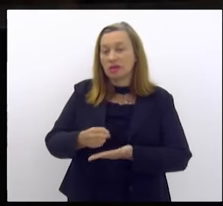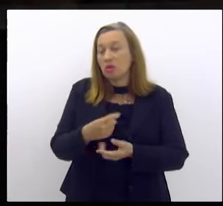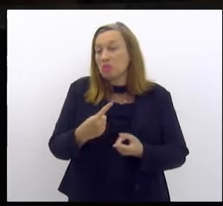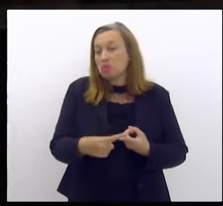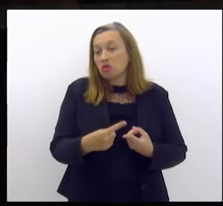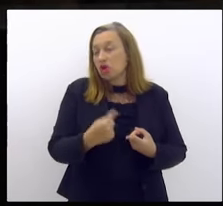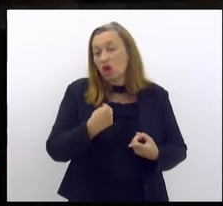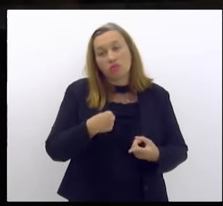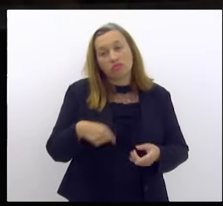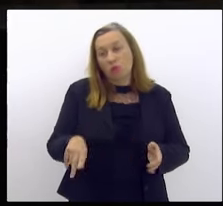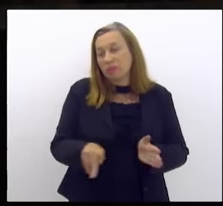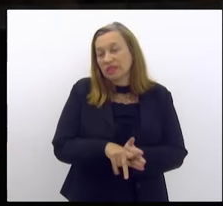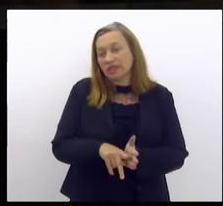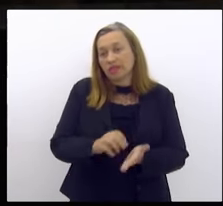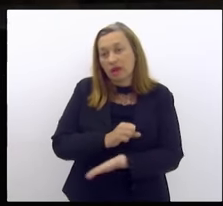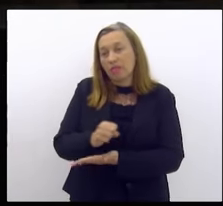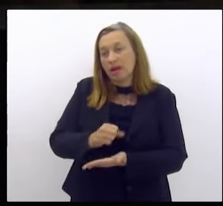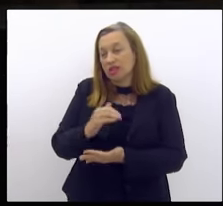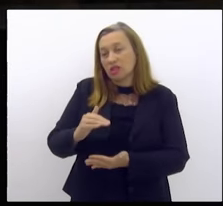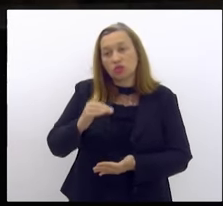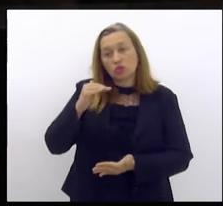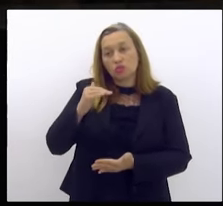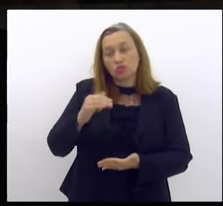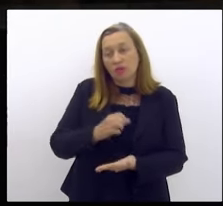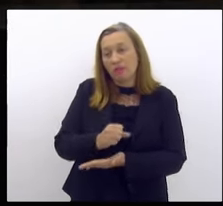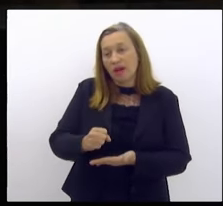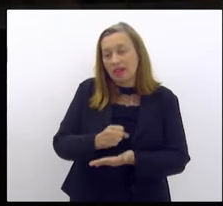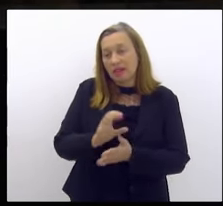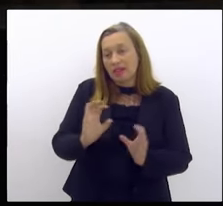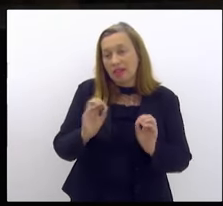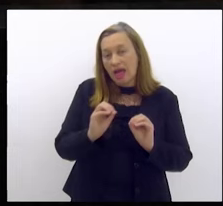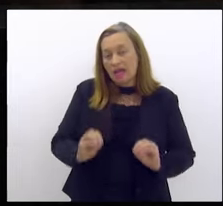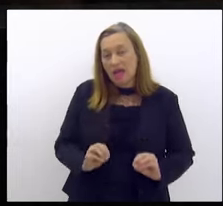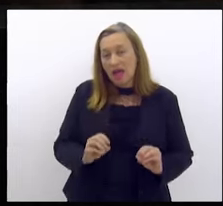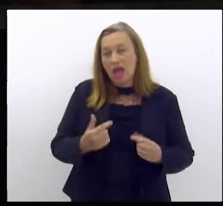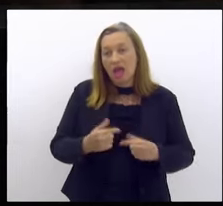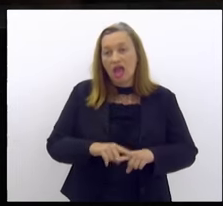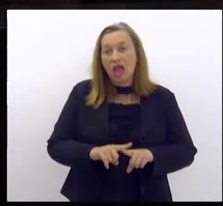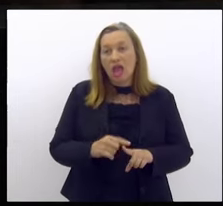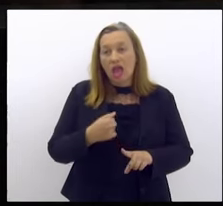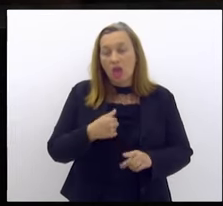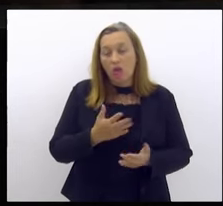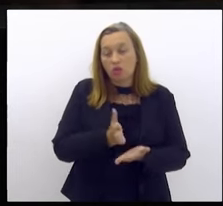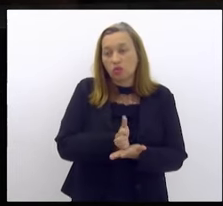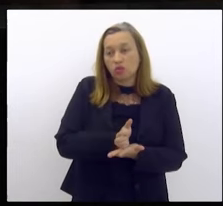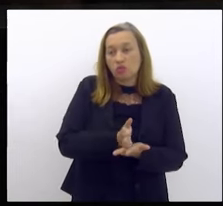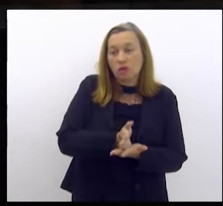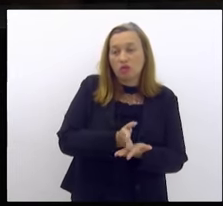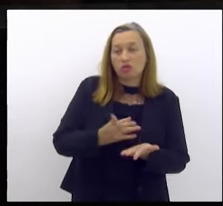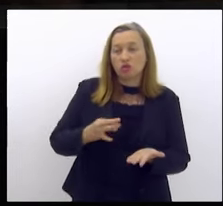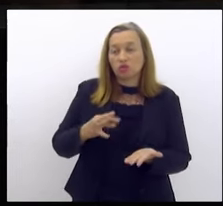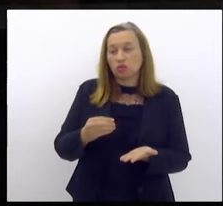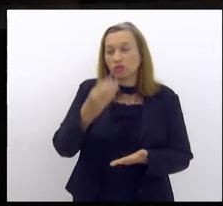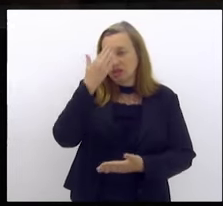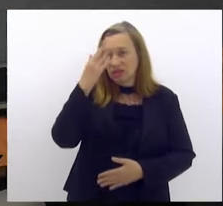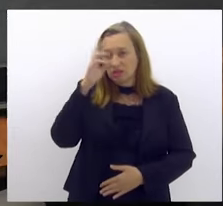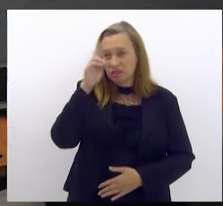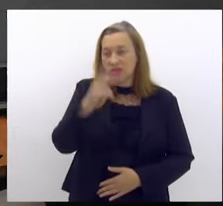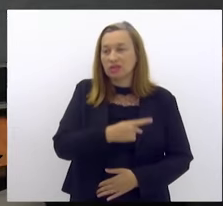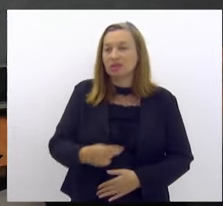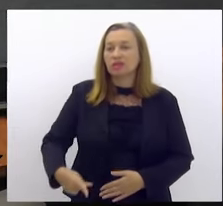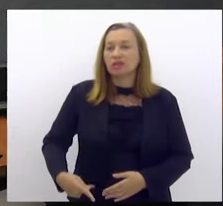eu não sou da base, nem da subbase, nem sou revestimento. Eu estou à parte disso. Muito obrigado, senhor presidente.